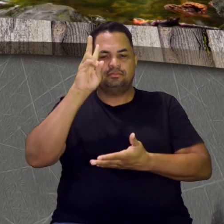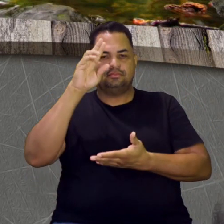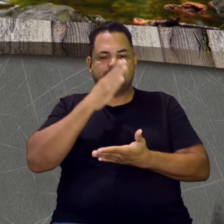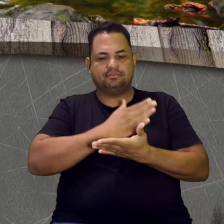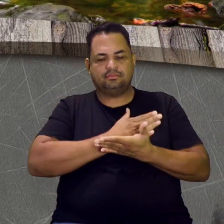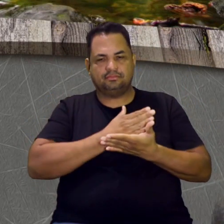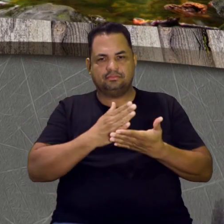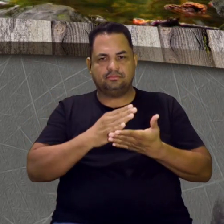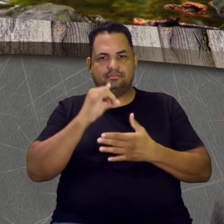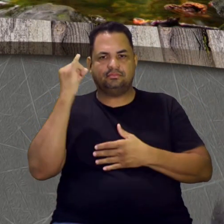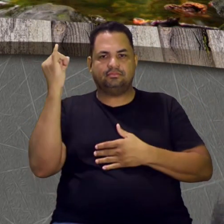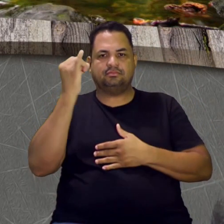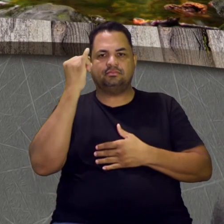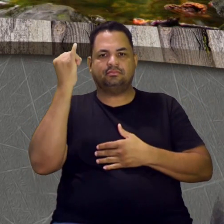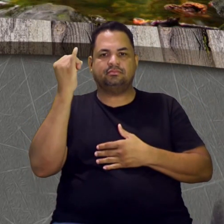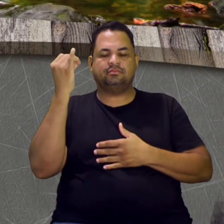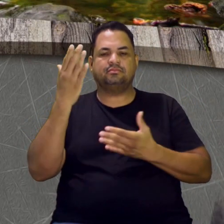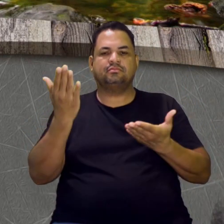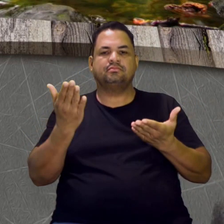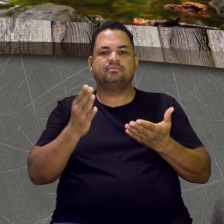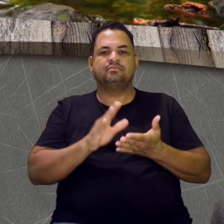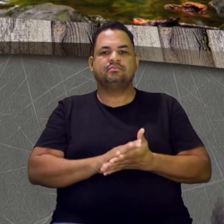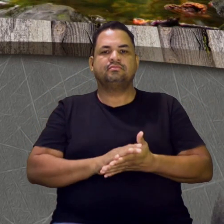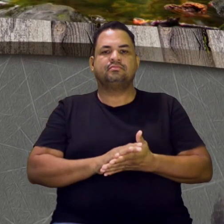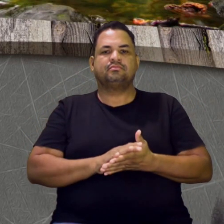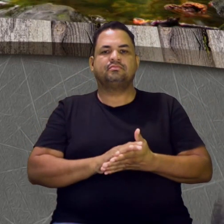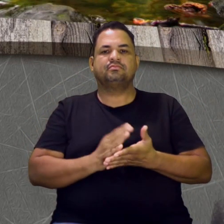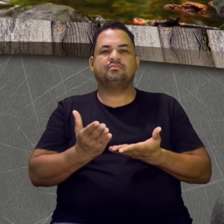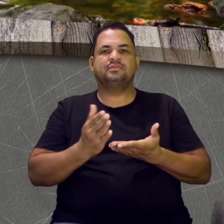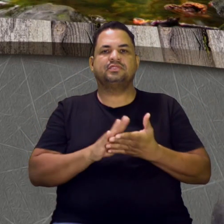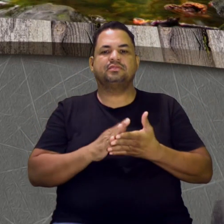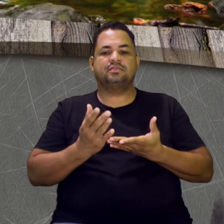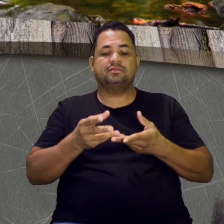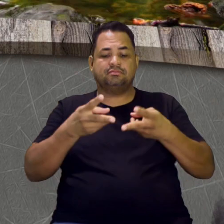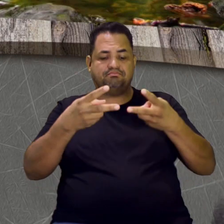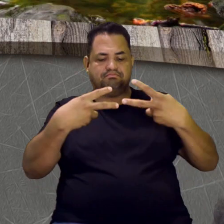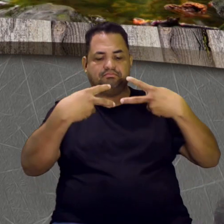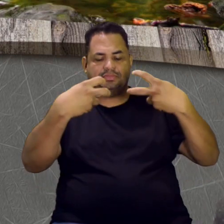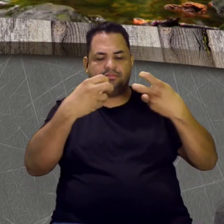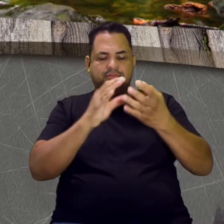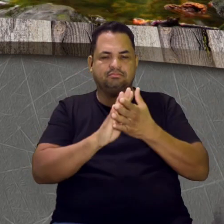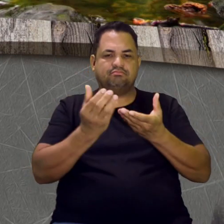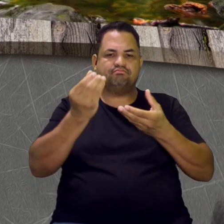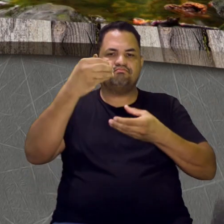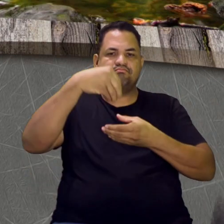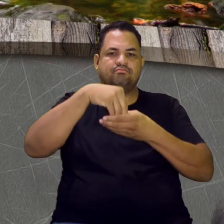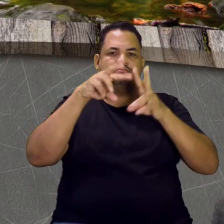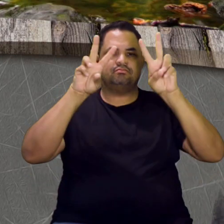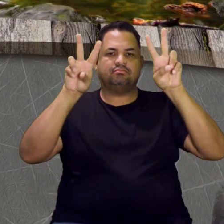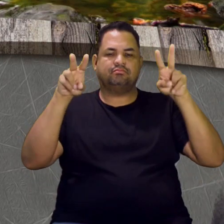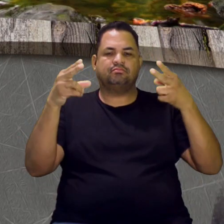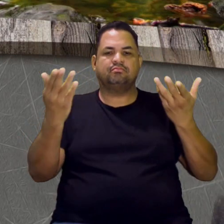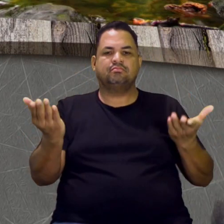ela é importante para você se situar, né, dentro do assunto que a gente vai